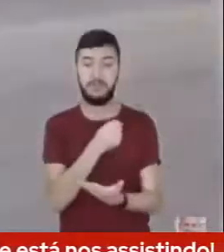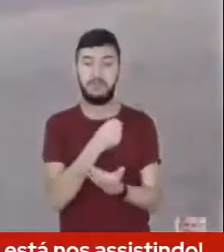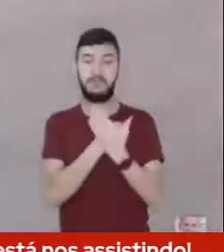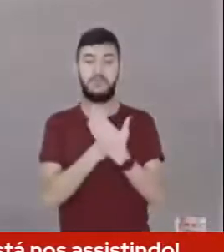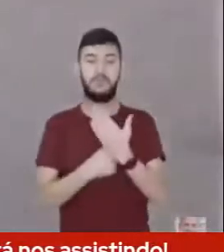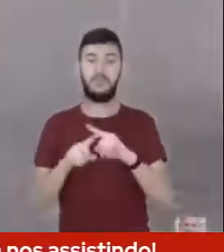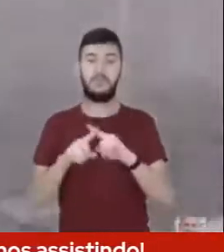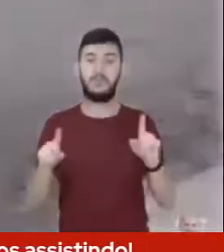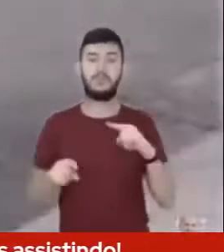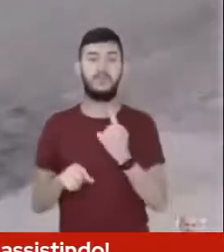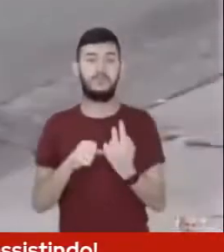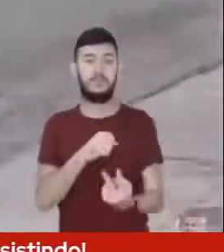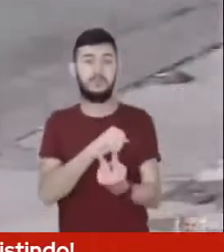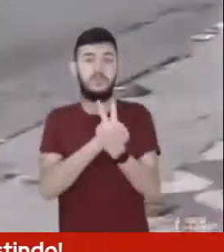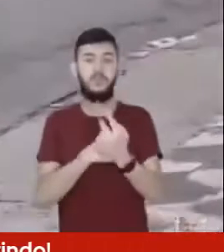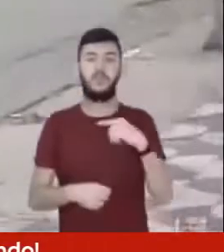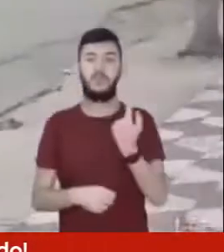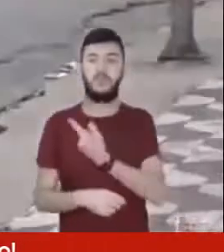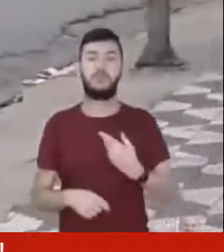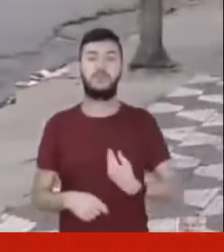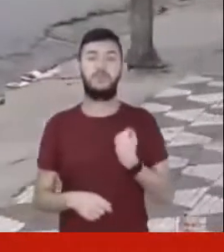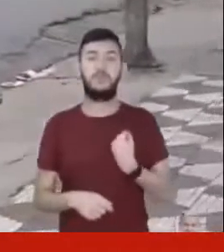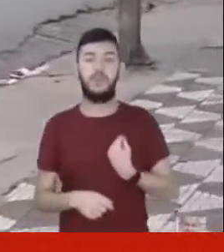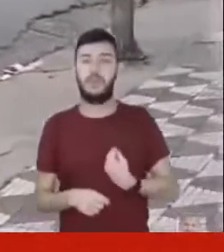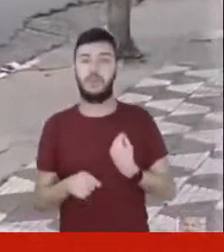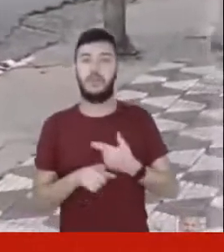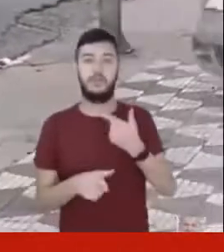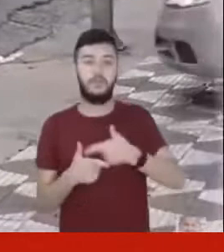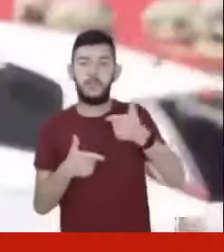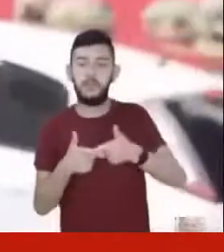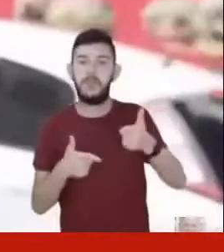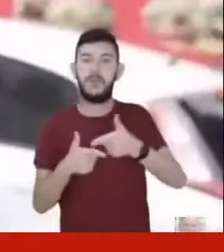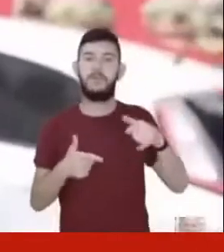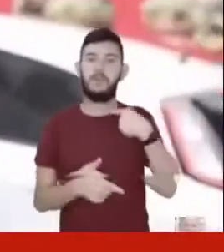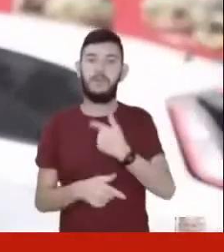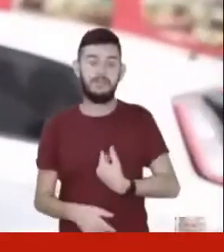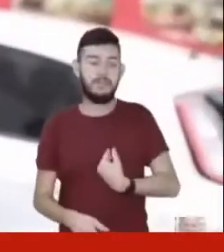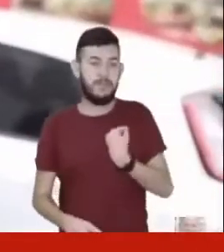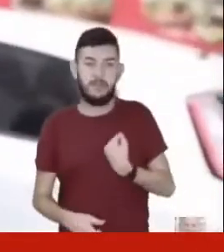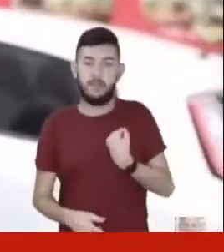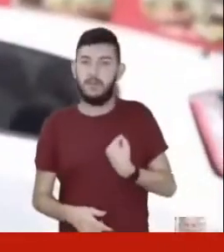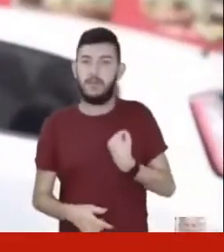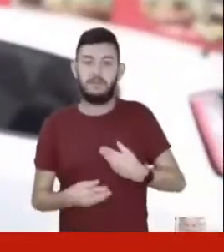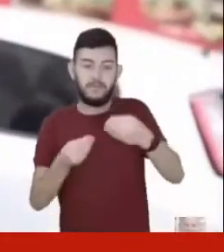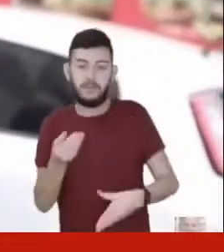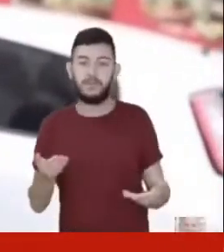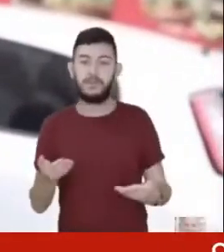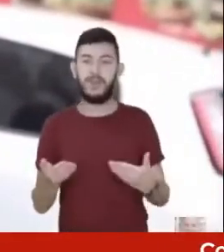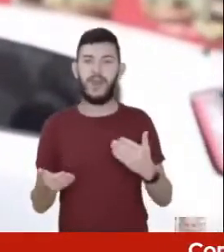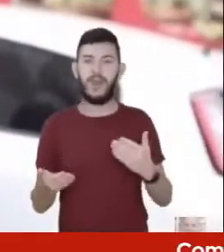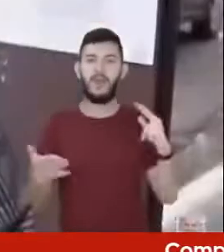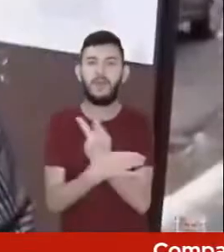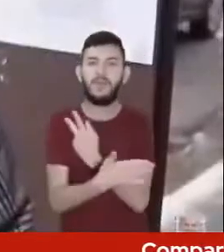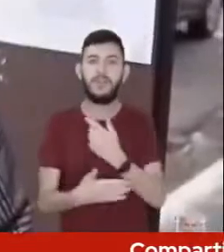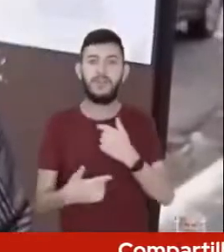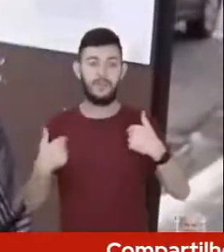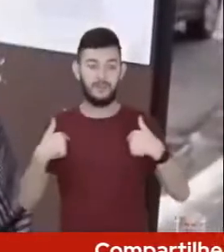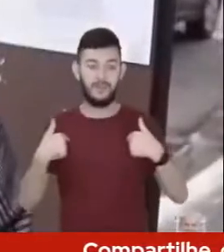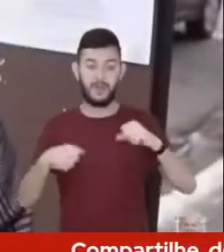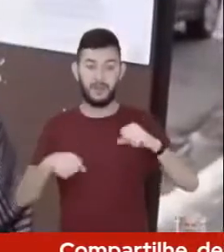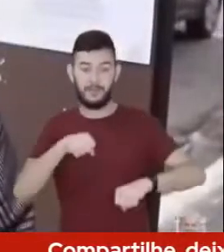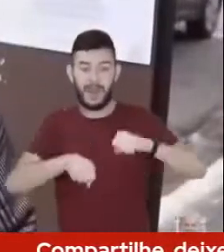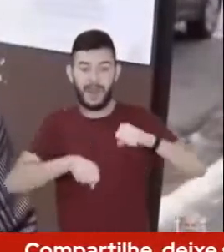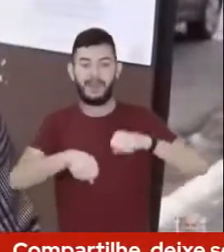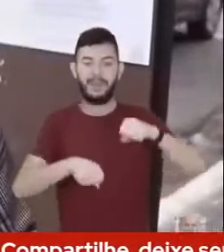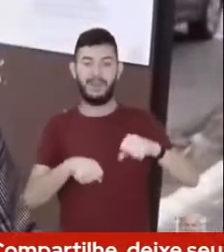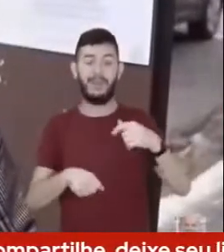qualquer entrega, qualquer perrengue ali, a gente que tem que viver às custas e, querendo ou não, acontece alguma coisa comigo ou com a bike, sai do nosso bolso, tá? Sem carteira